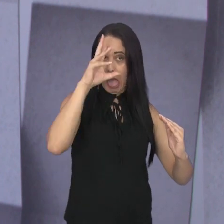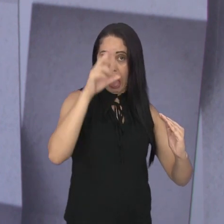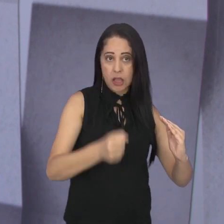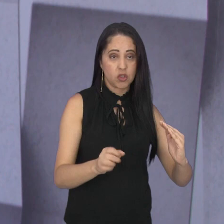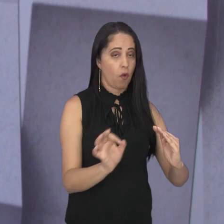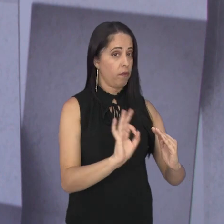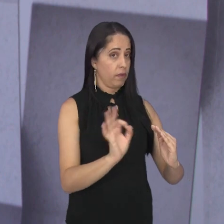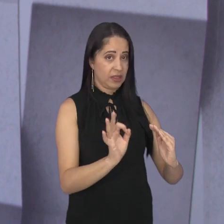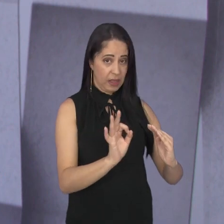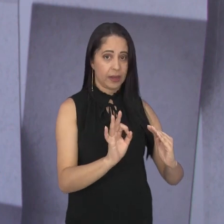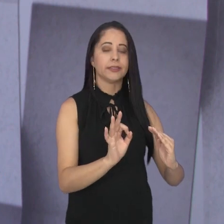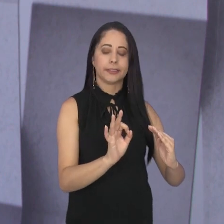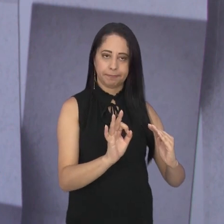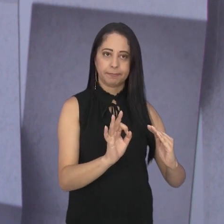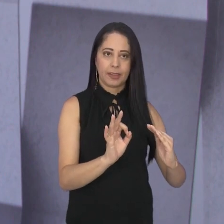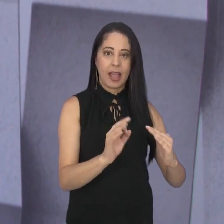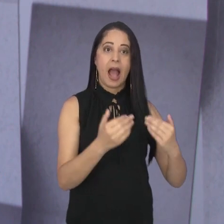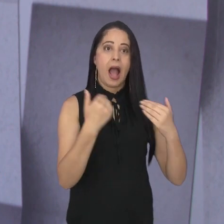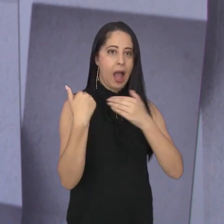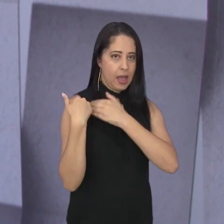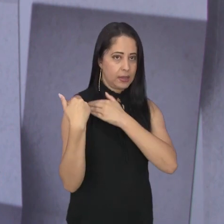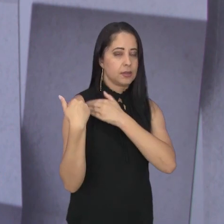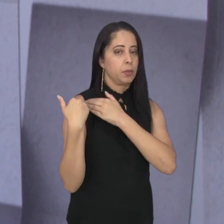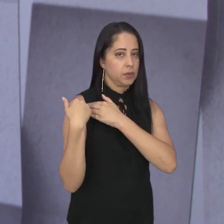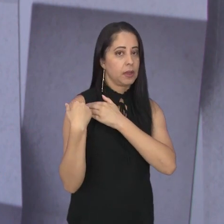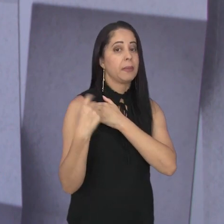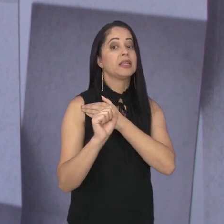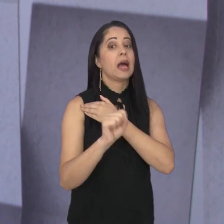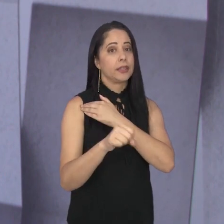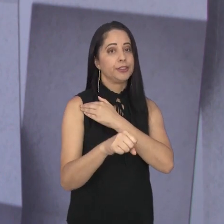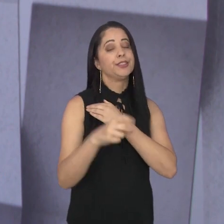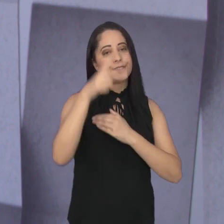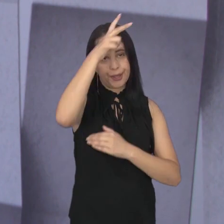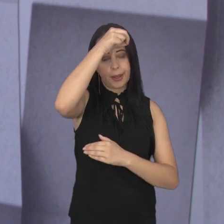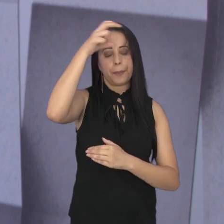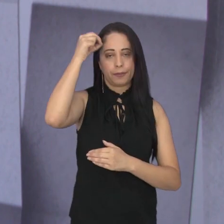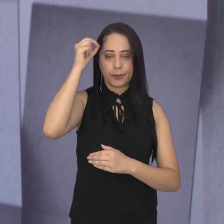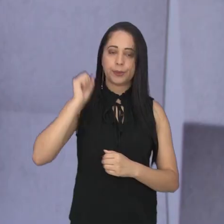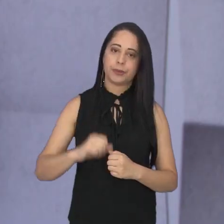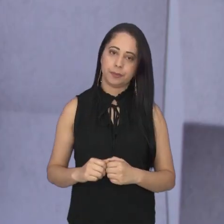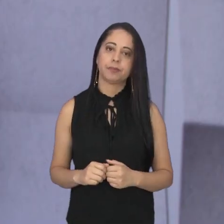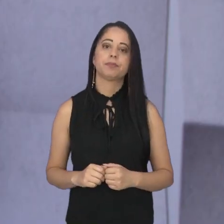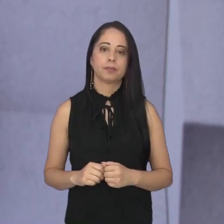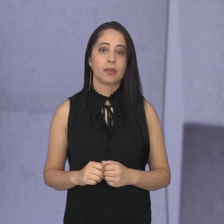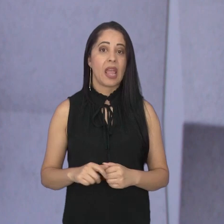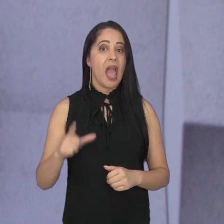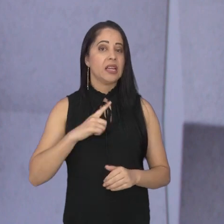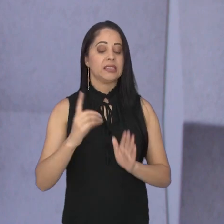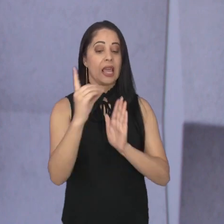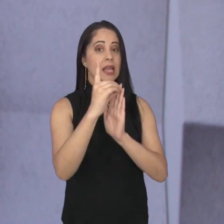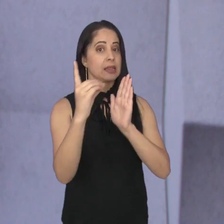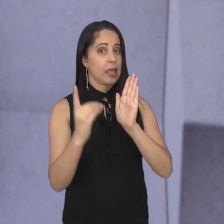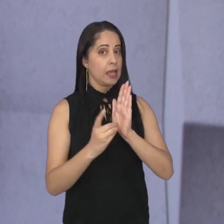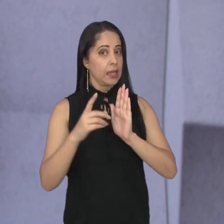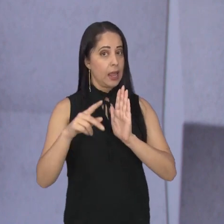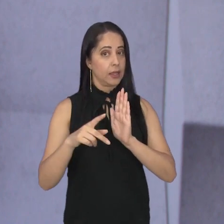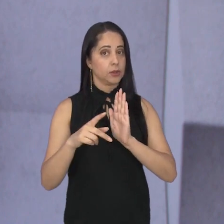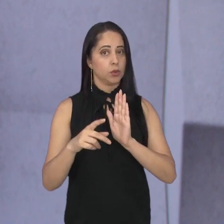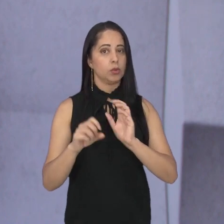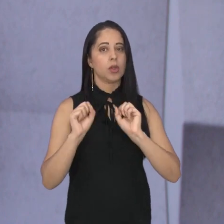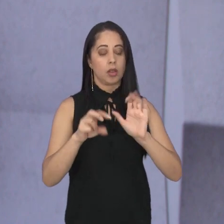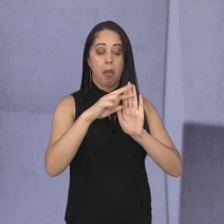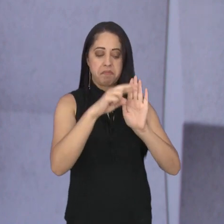ele tendo o protocolo em mãos, aí a responsabilidade passa a ser da Prefeitura. E destaca um decreto municipal